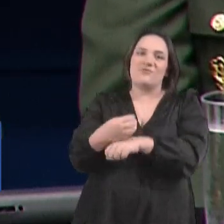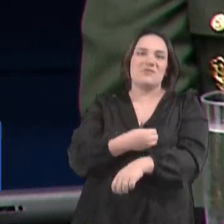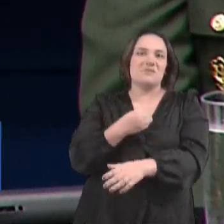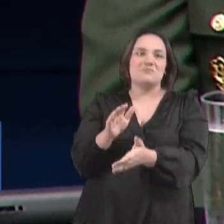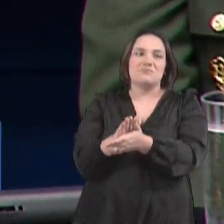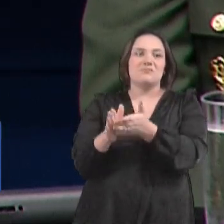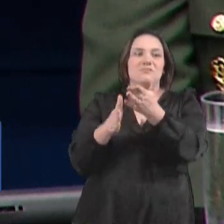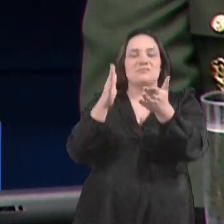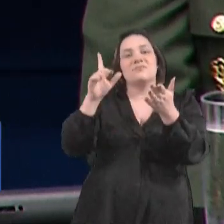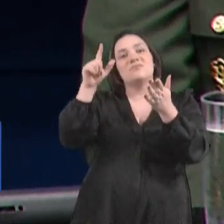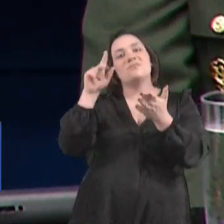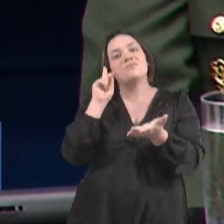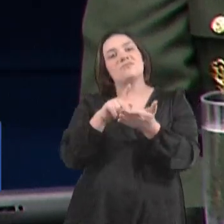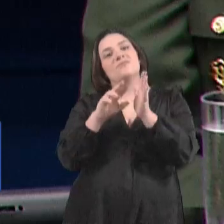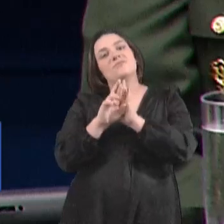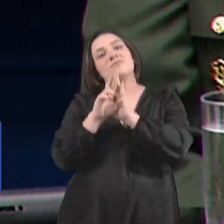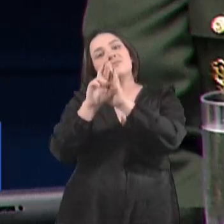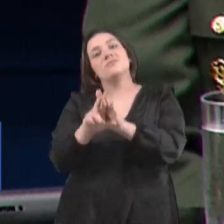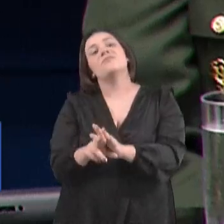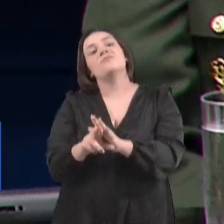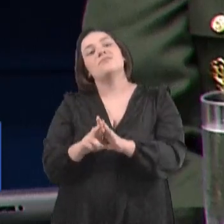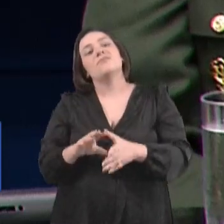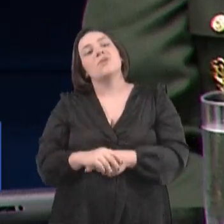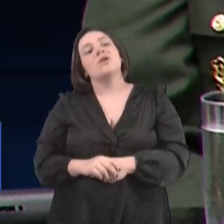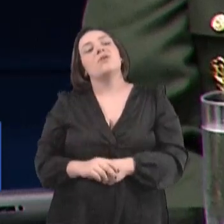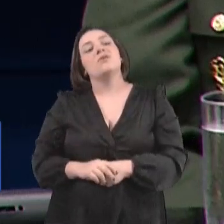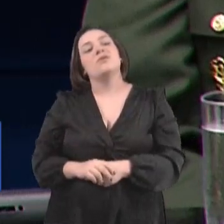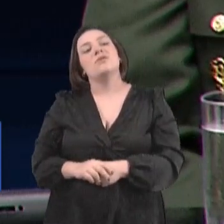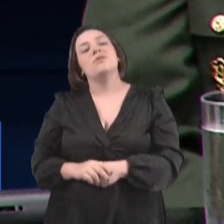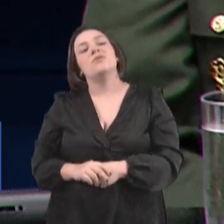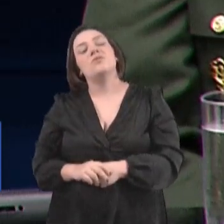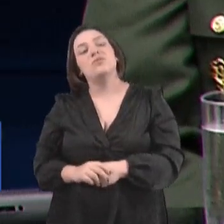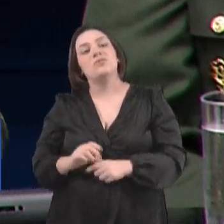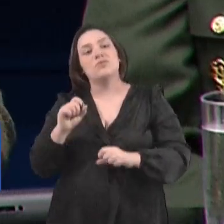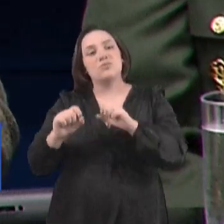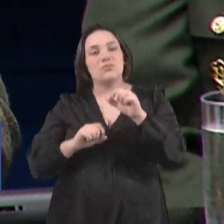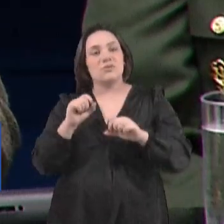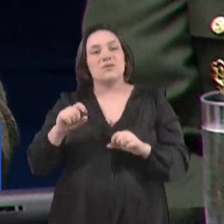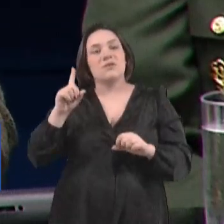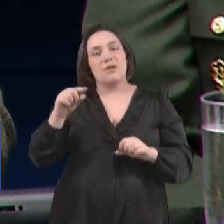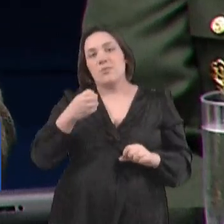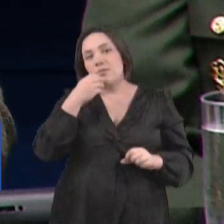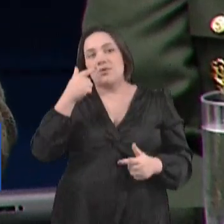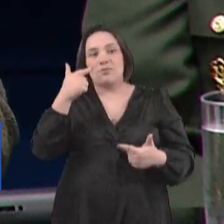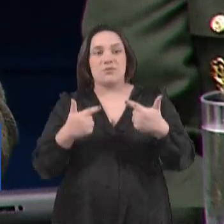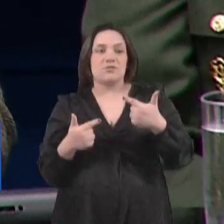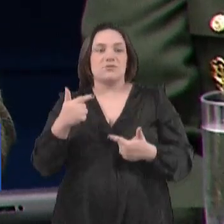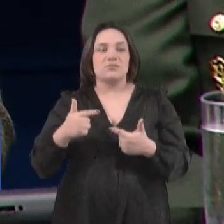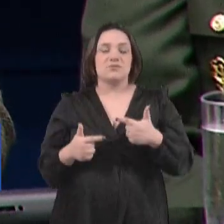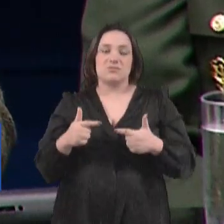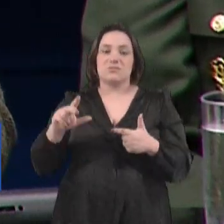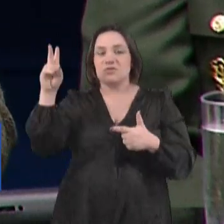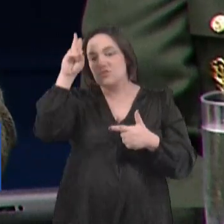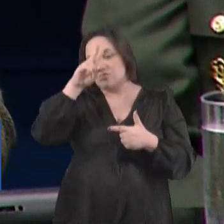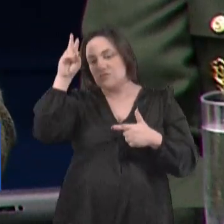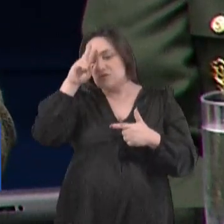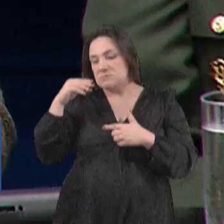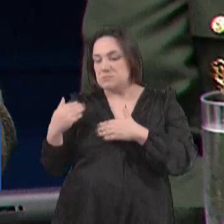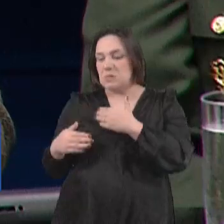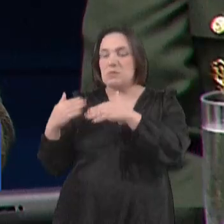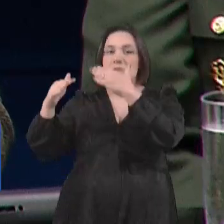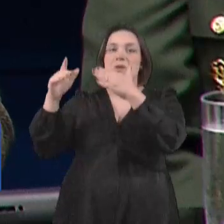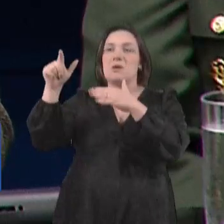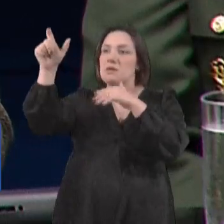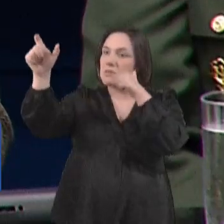Marisa representa aquilo que todos nós esperamos da boa política. Uma trajetória